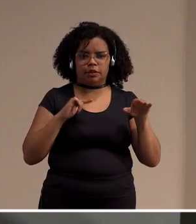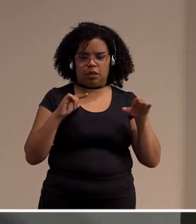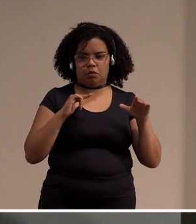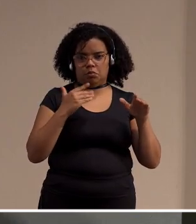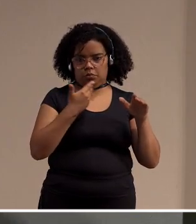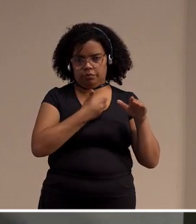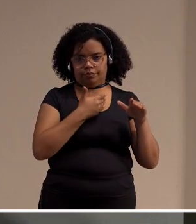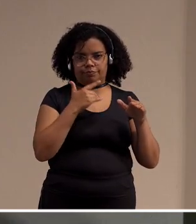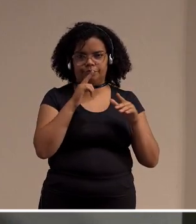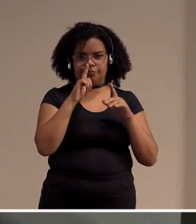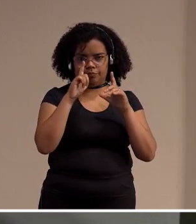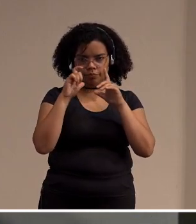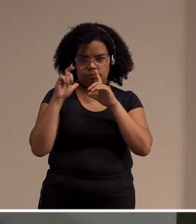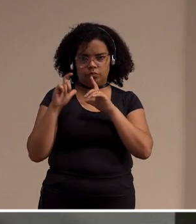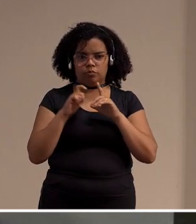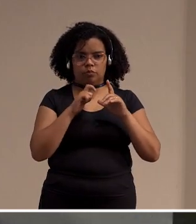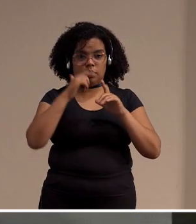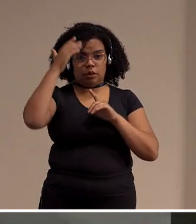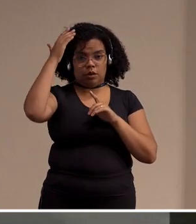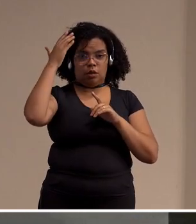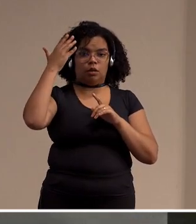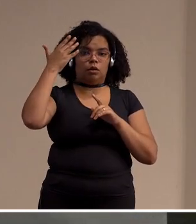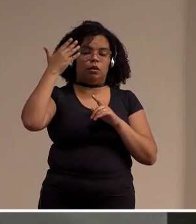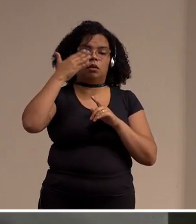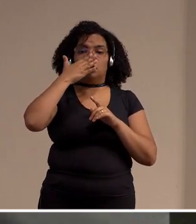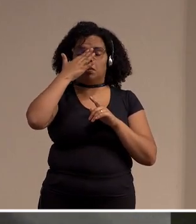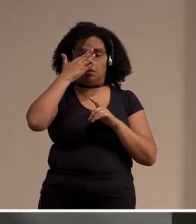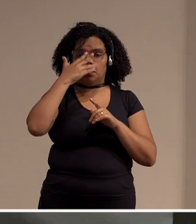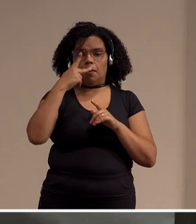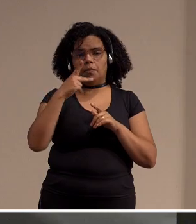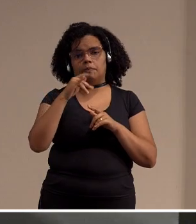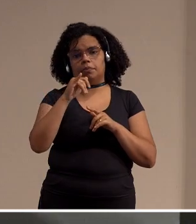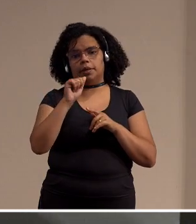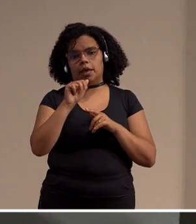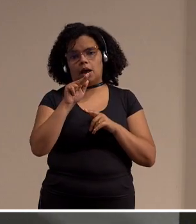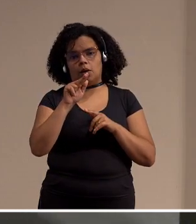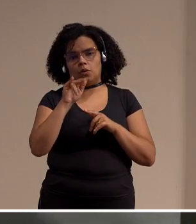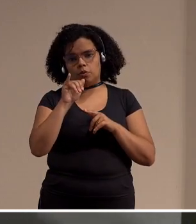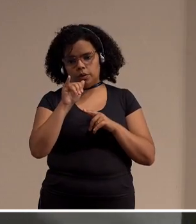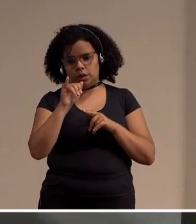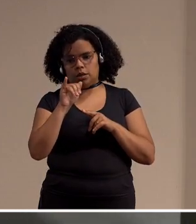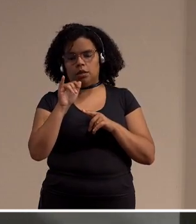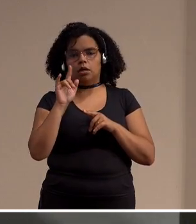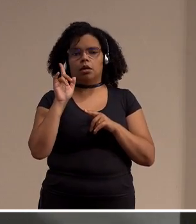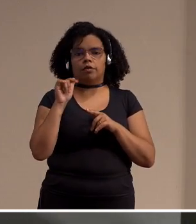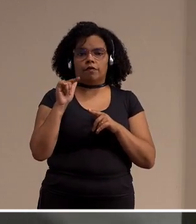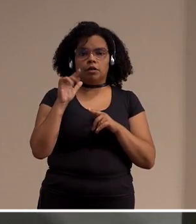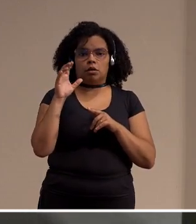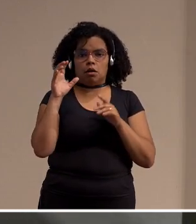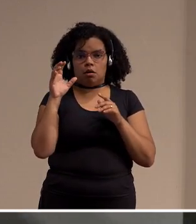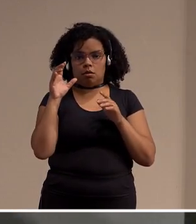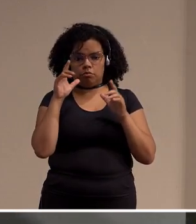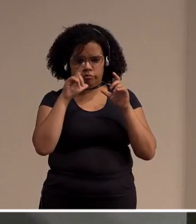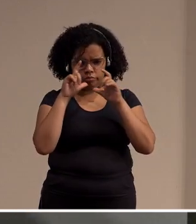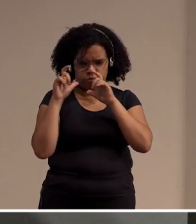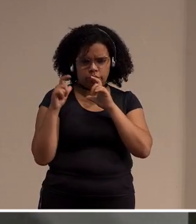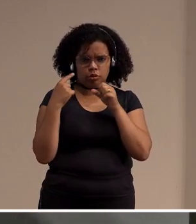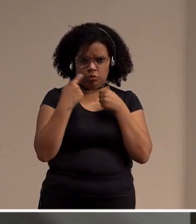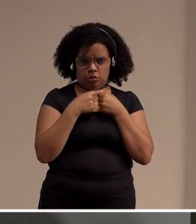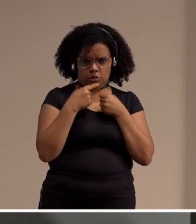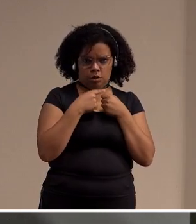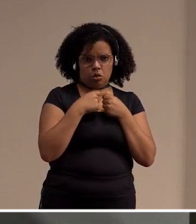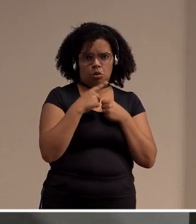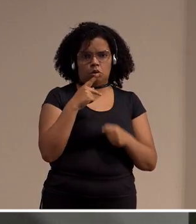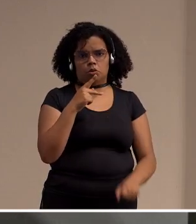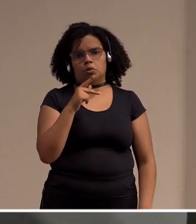fotógrafo cearense piauiense, na realidade, fez um registro recente de matadouros no interior do Piauí, e